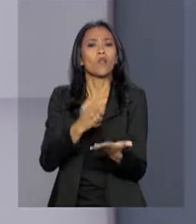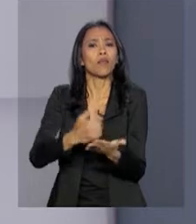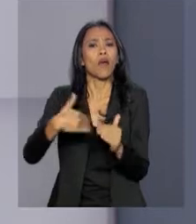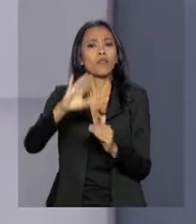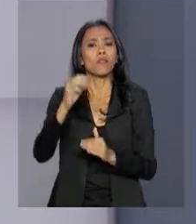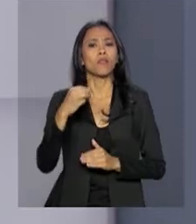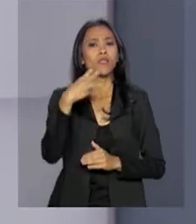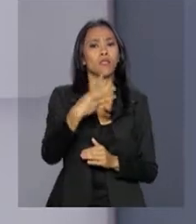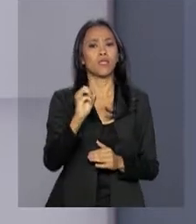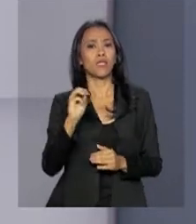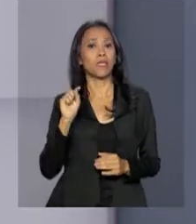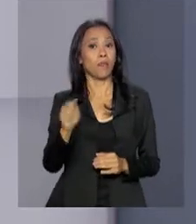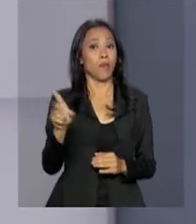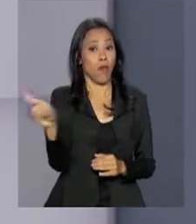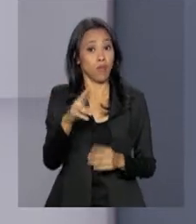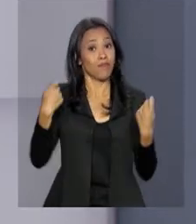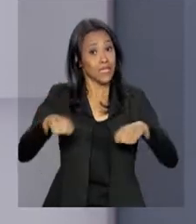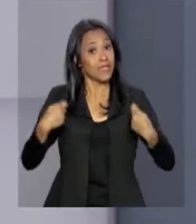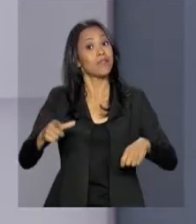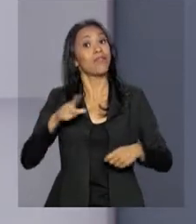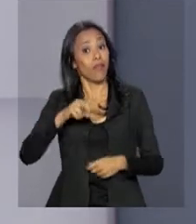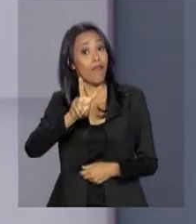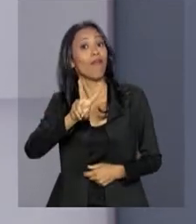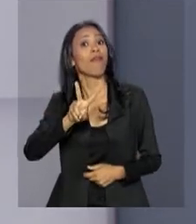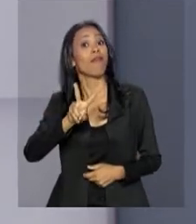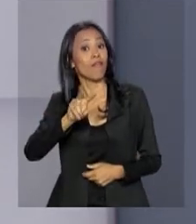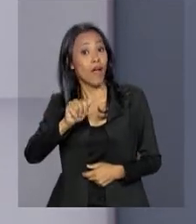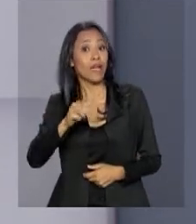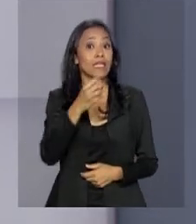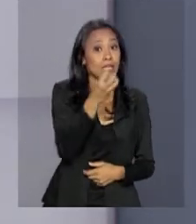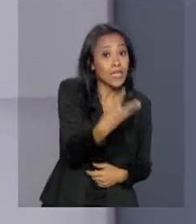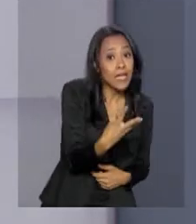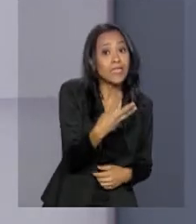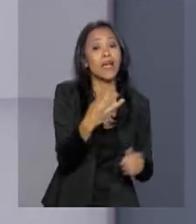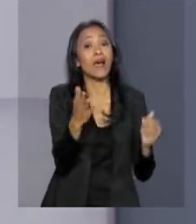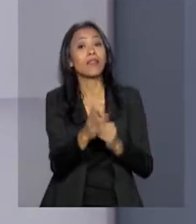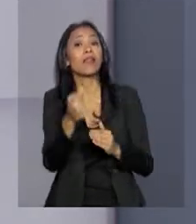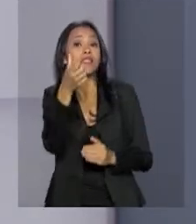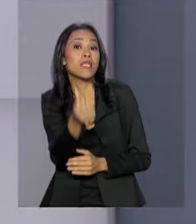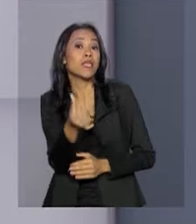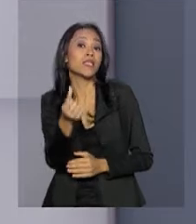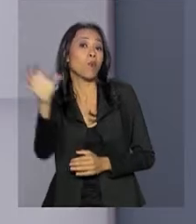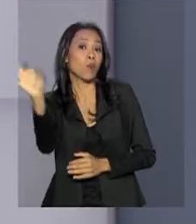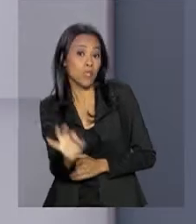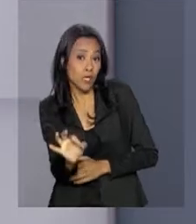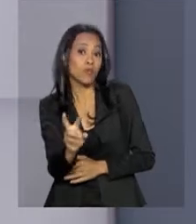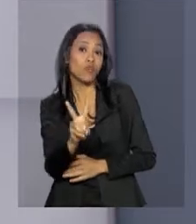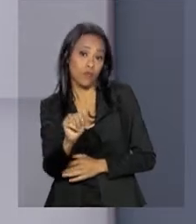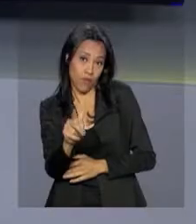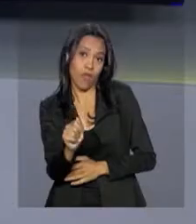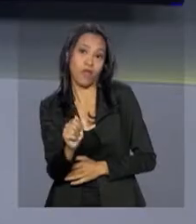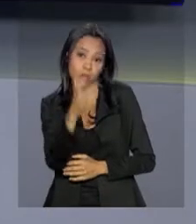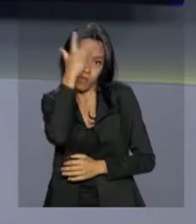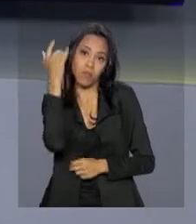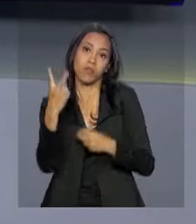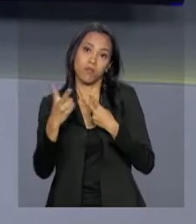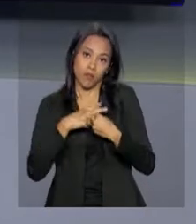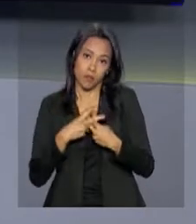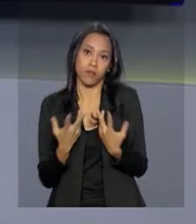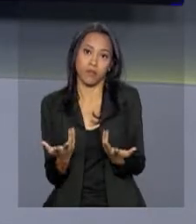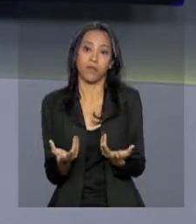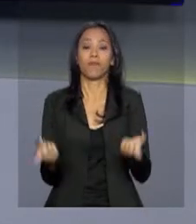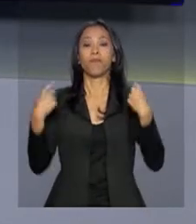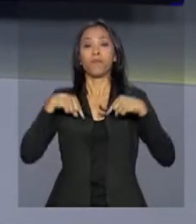mil reais elas têm que oferecer entre 3 e 6 por cento das vagas para os presos e as